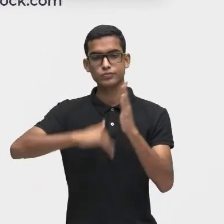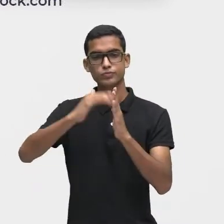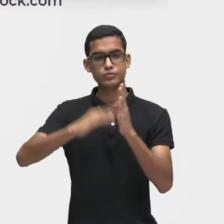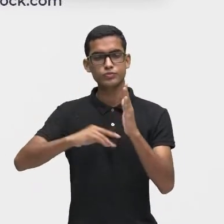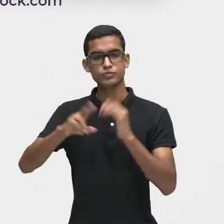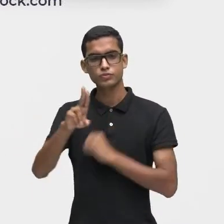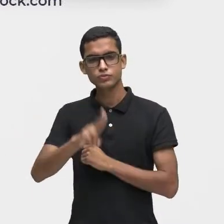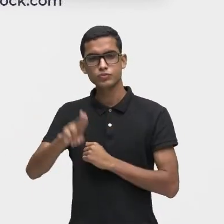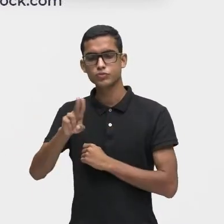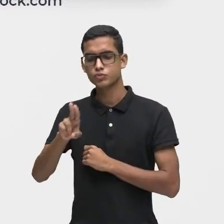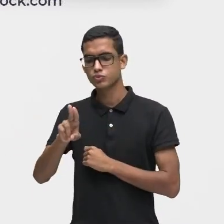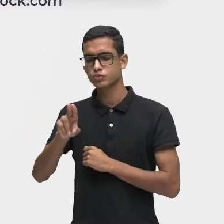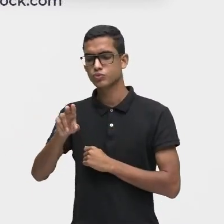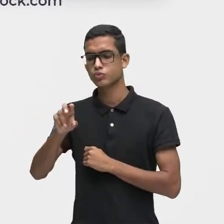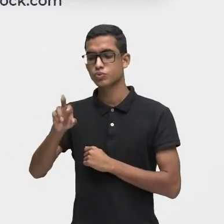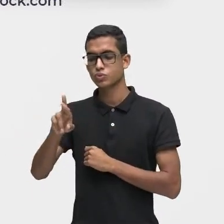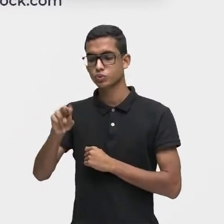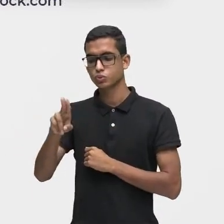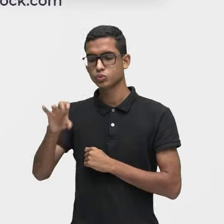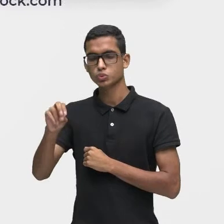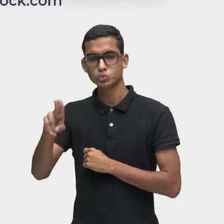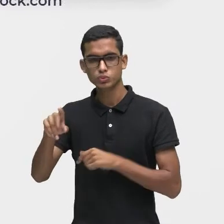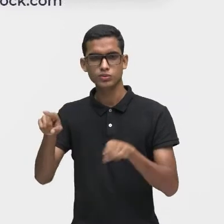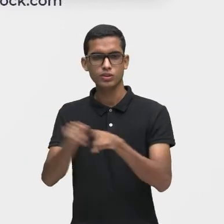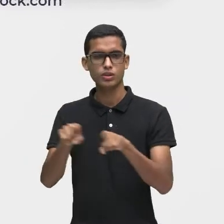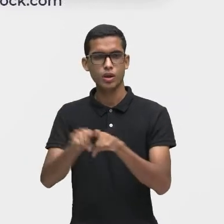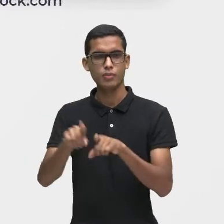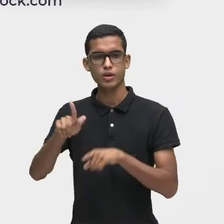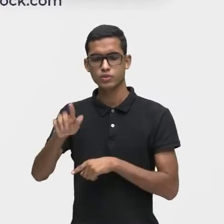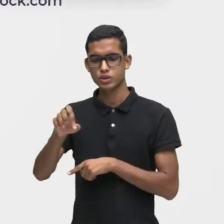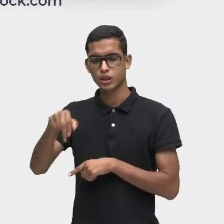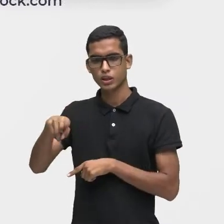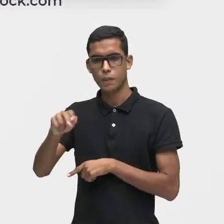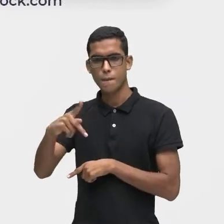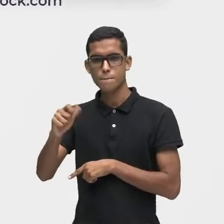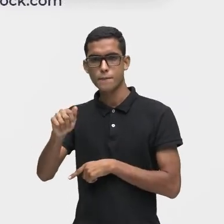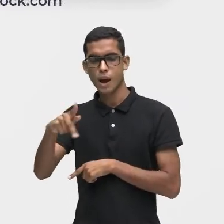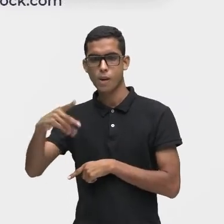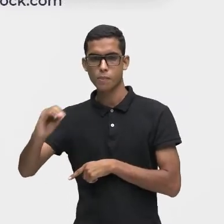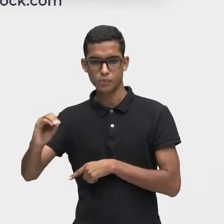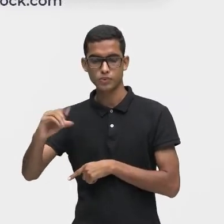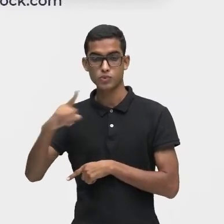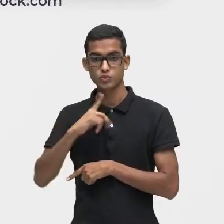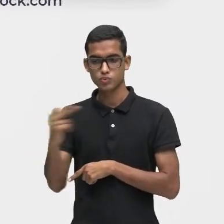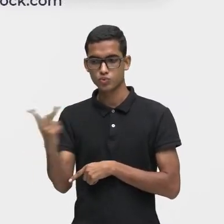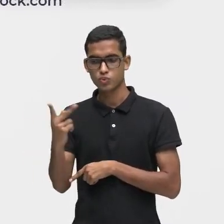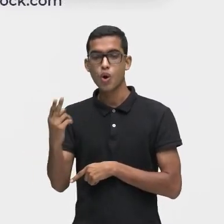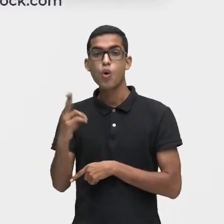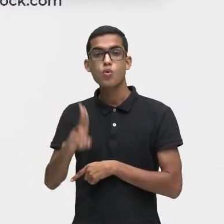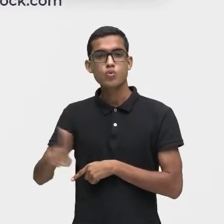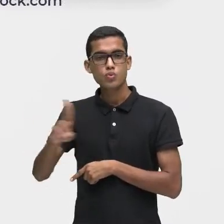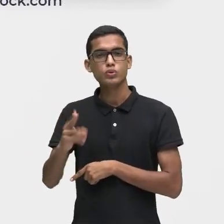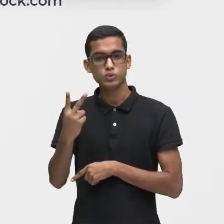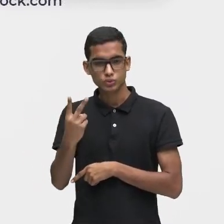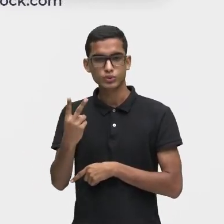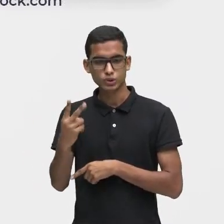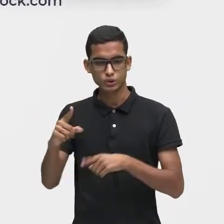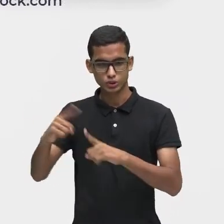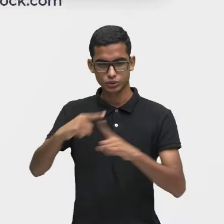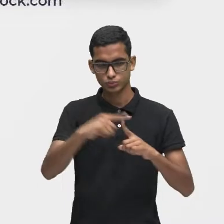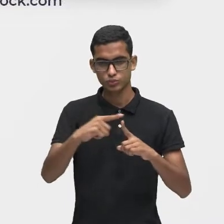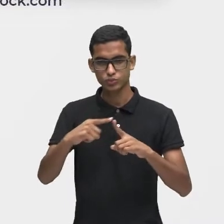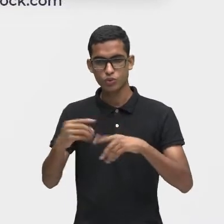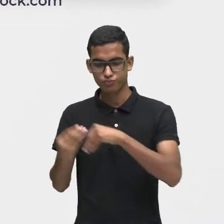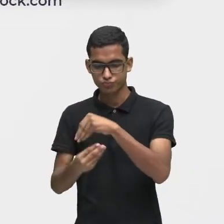urucum, que é uma tinta, e o jenipapo. Então ela dá essas duas tonalidades. Então cada grafismo ele tem um